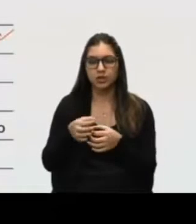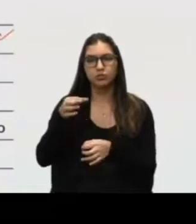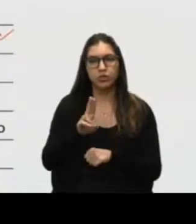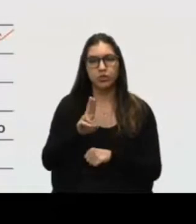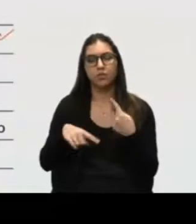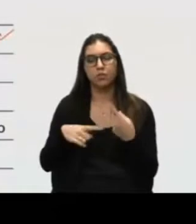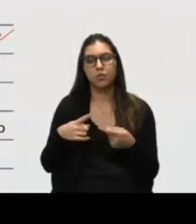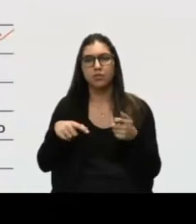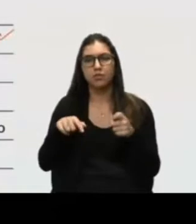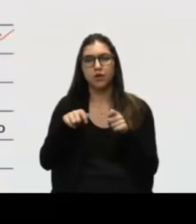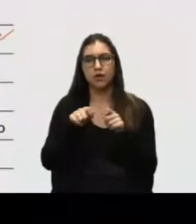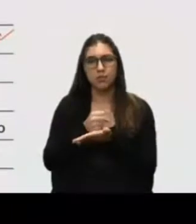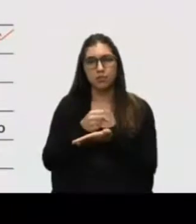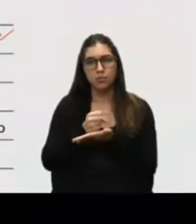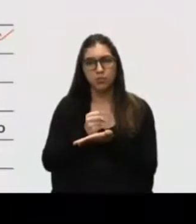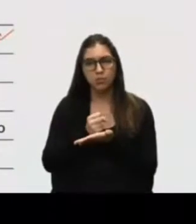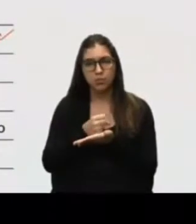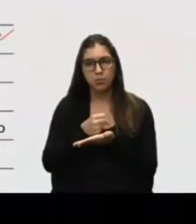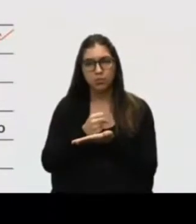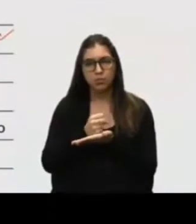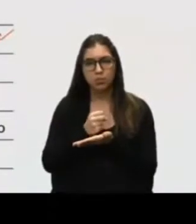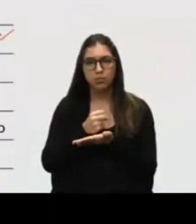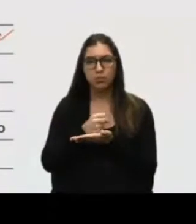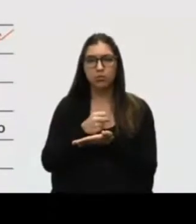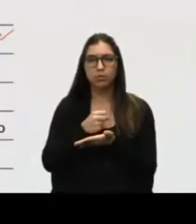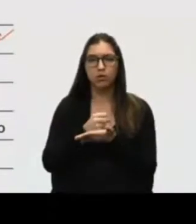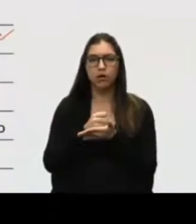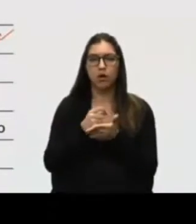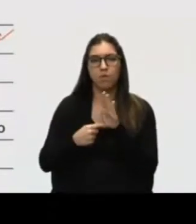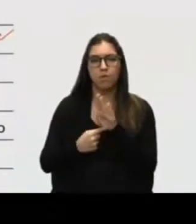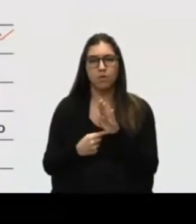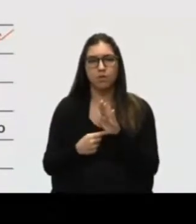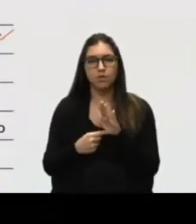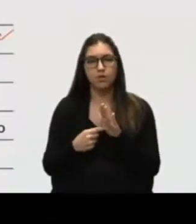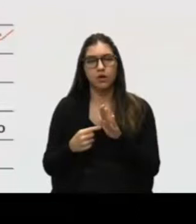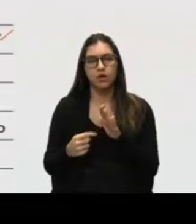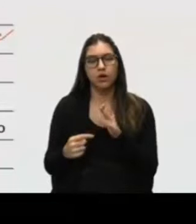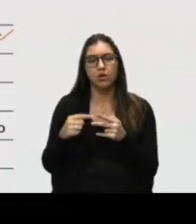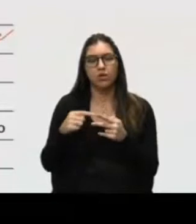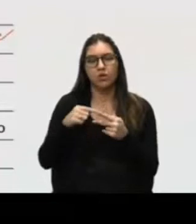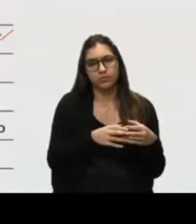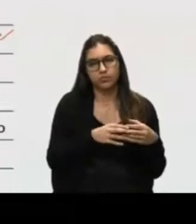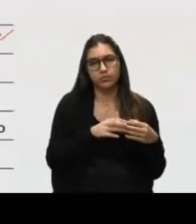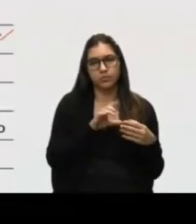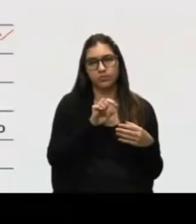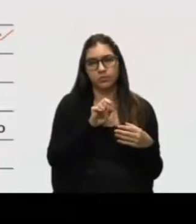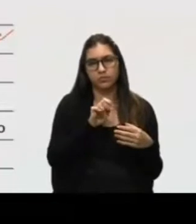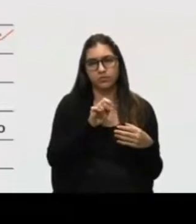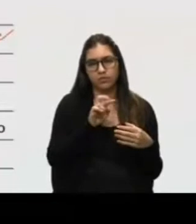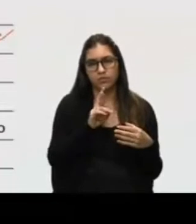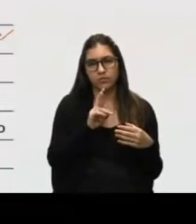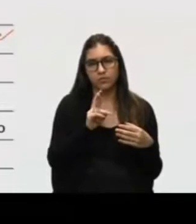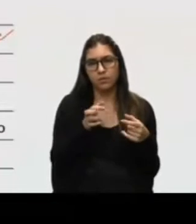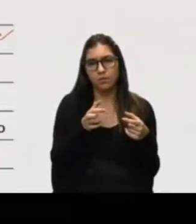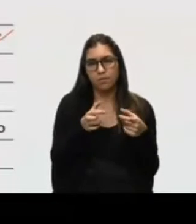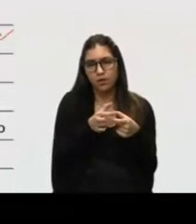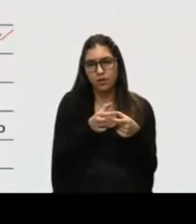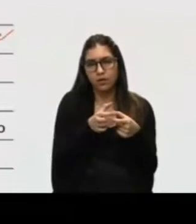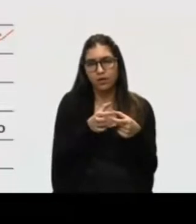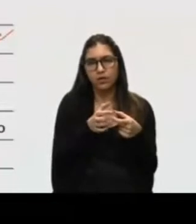vidro. Então nós podemos utilizar para a realização da trituração das amostras um desses dois recipientes,